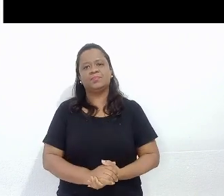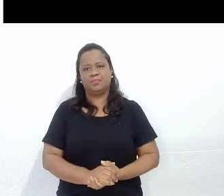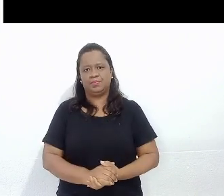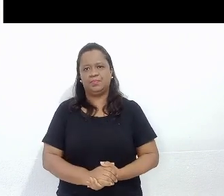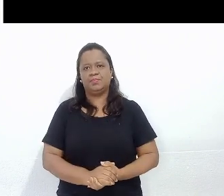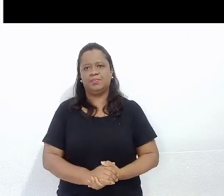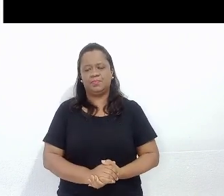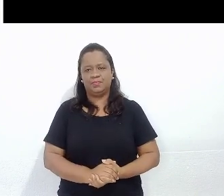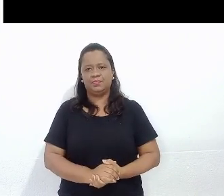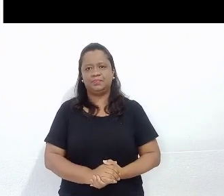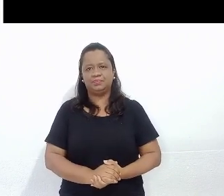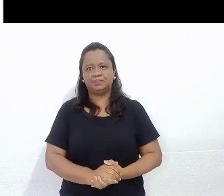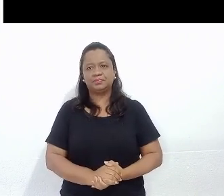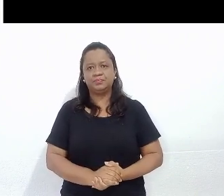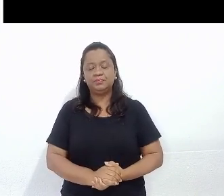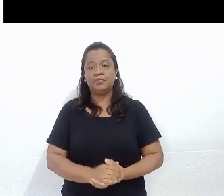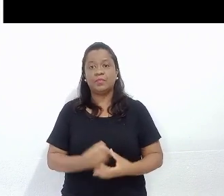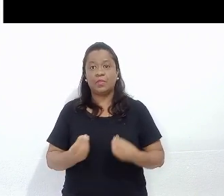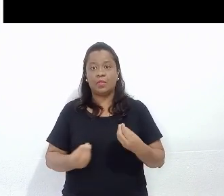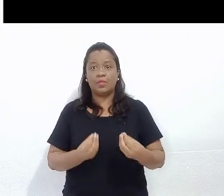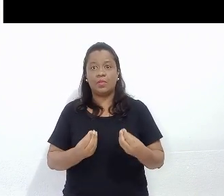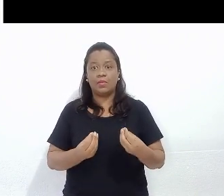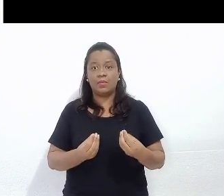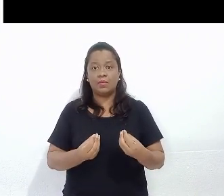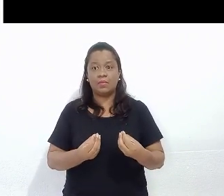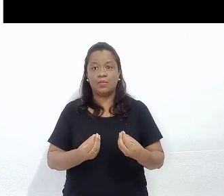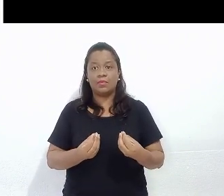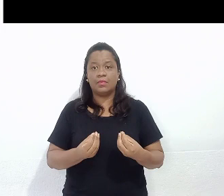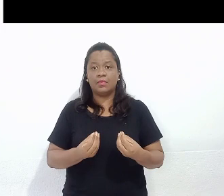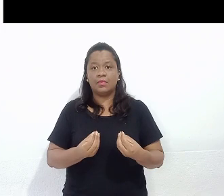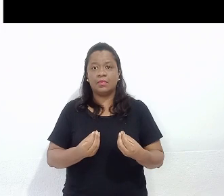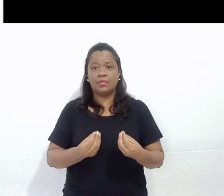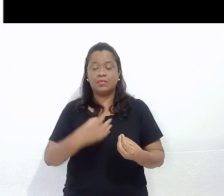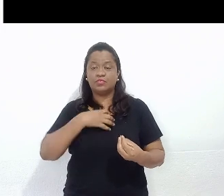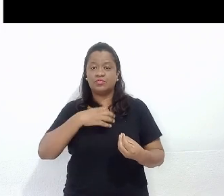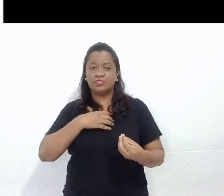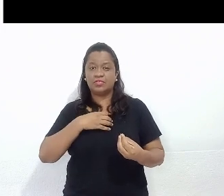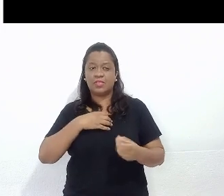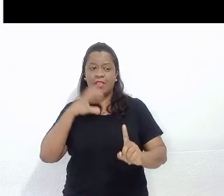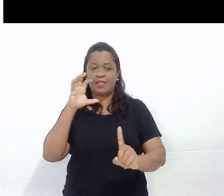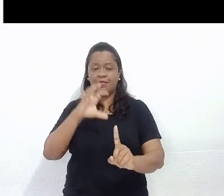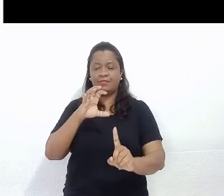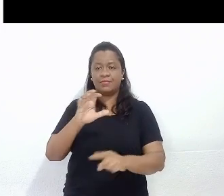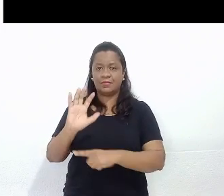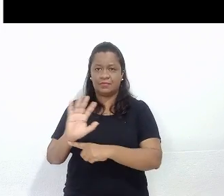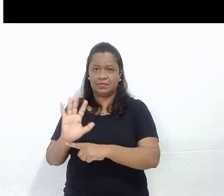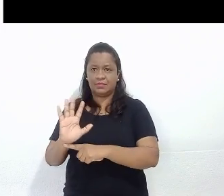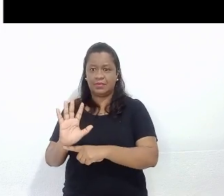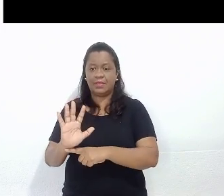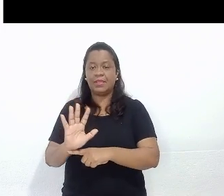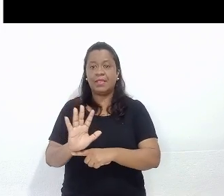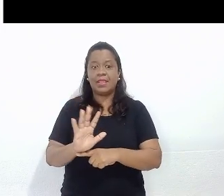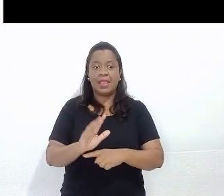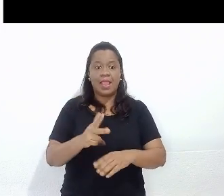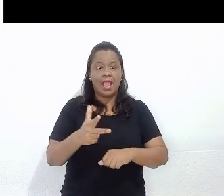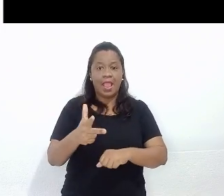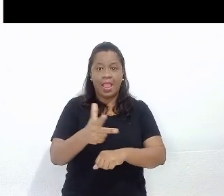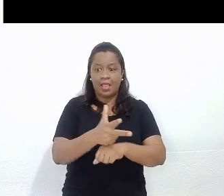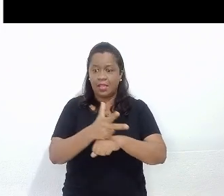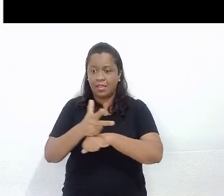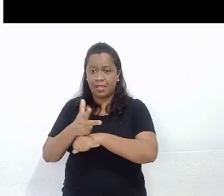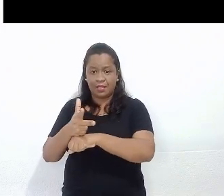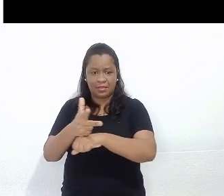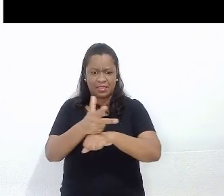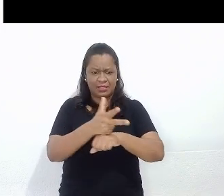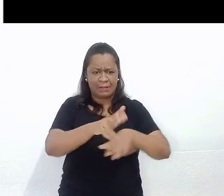está falando do estilo que afeta o filme, né? Uma câmera que se movimenta muito vai conferir um ritmo mais dinâmico no